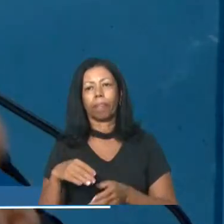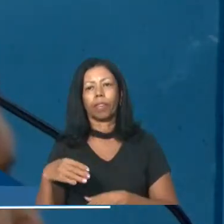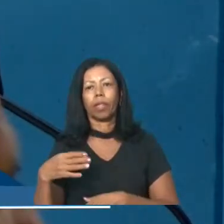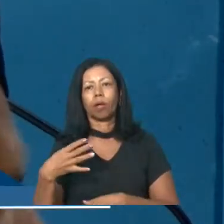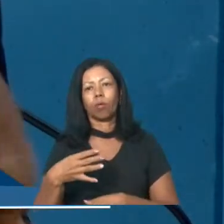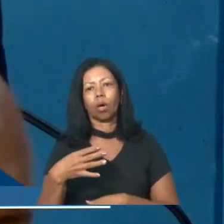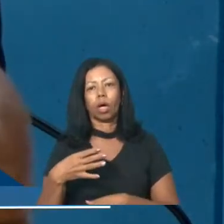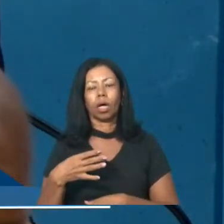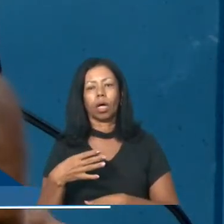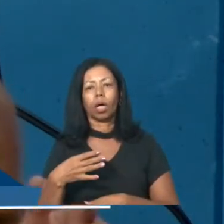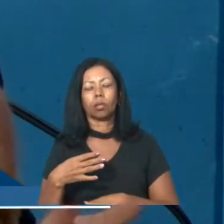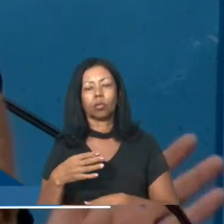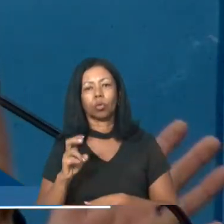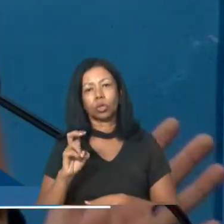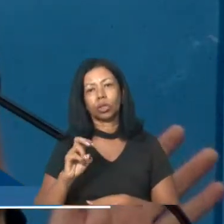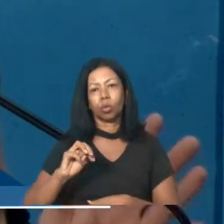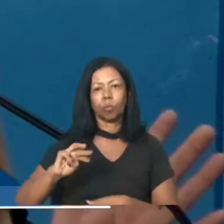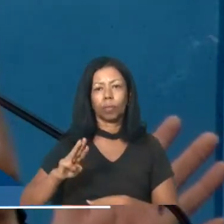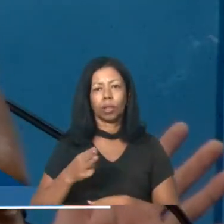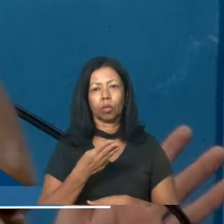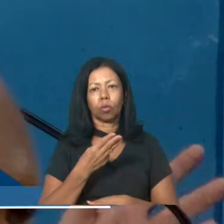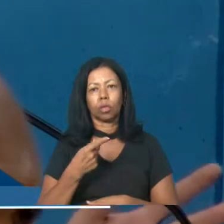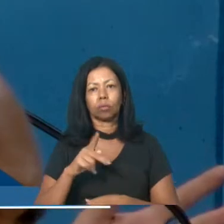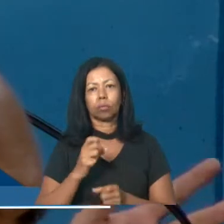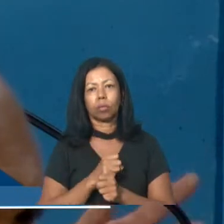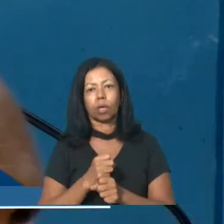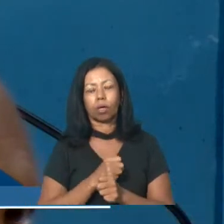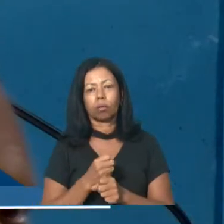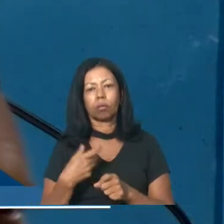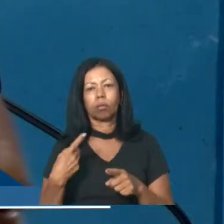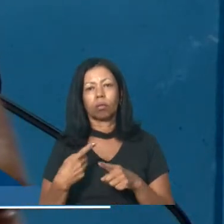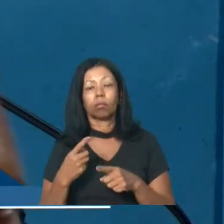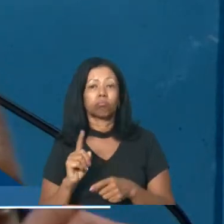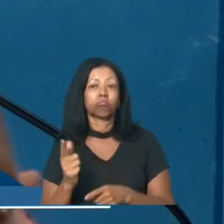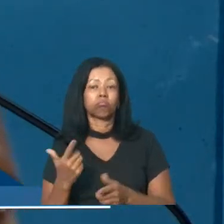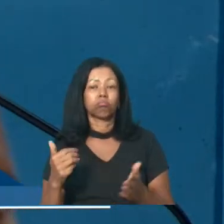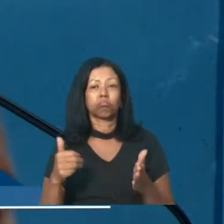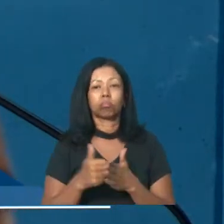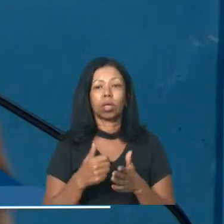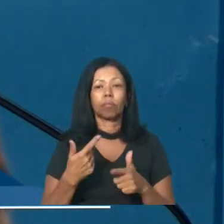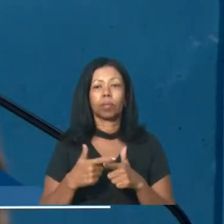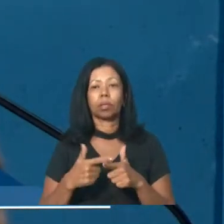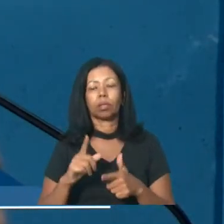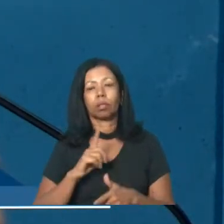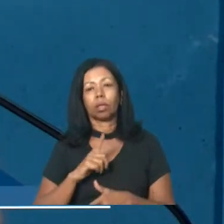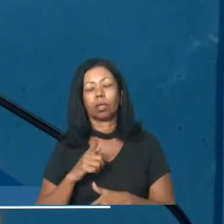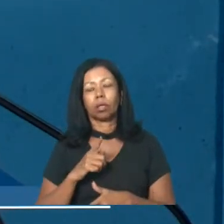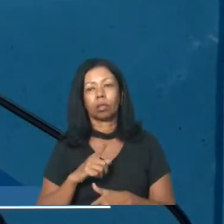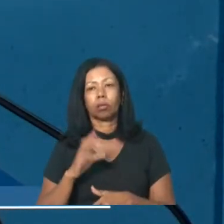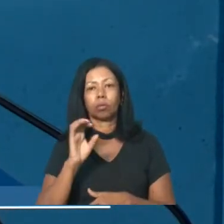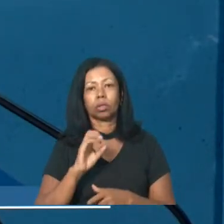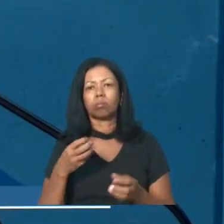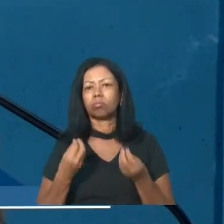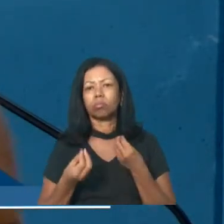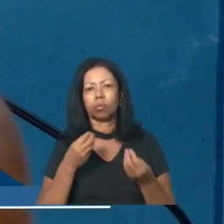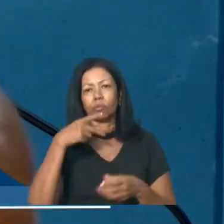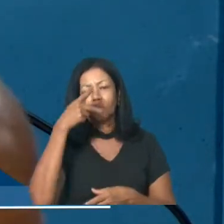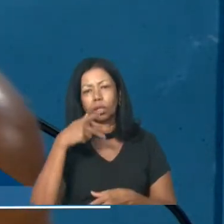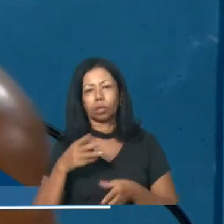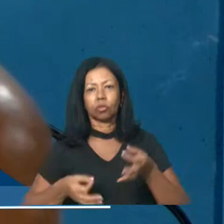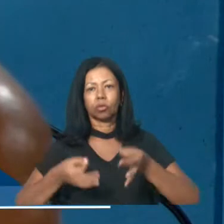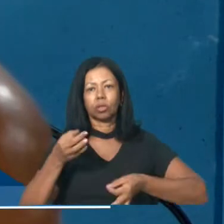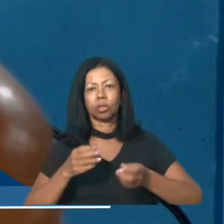5 milhões por ano, que não deve chegar nunca a isso, porque tem a parte do Estado. Aí você fala de justiça social como? Votando